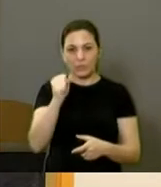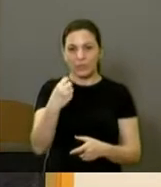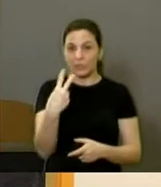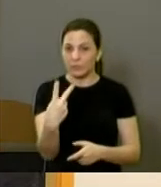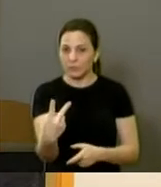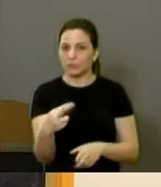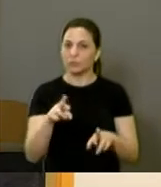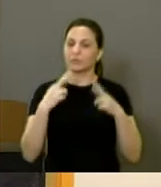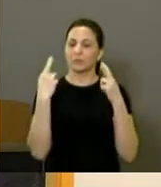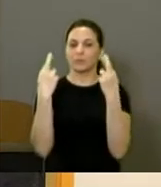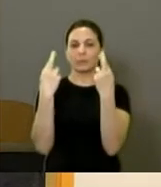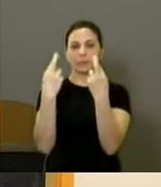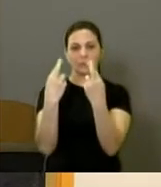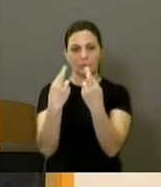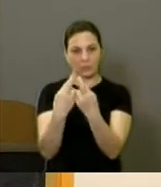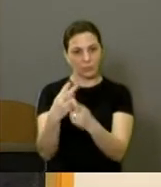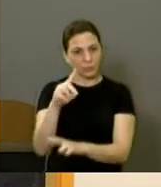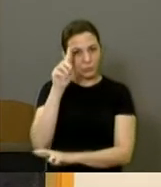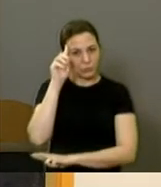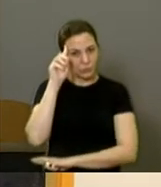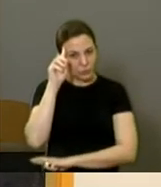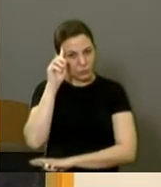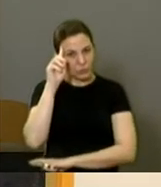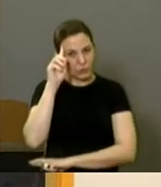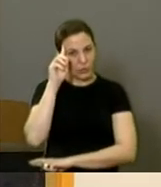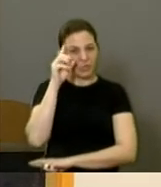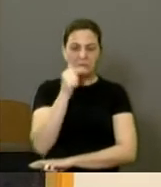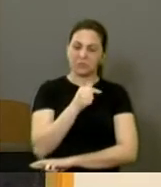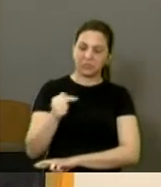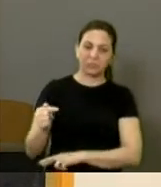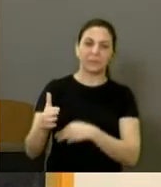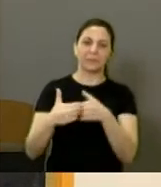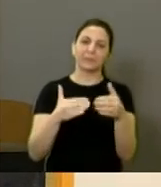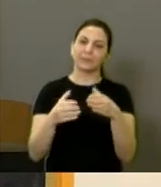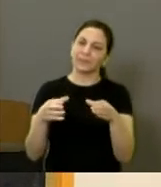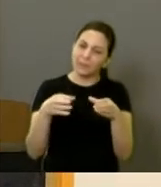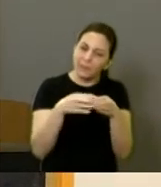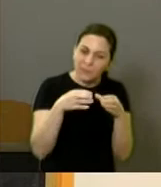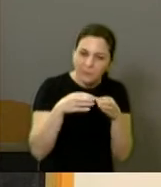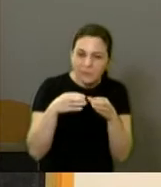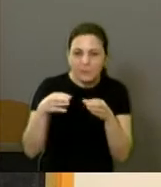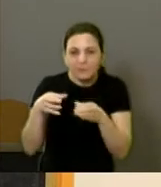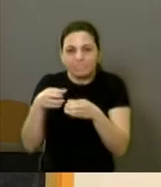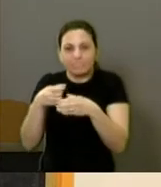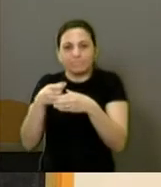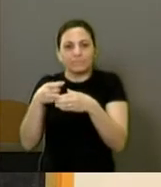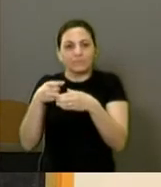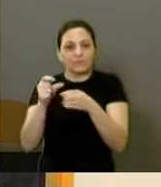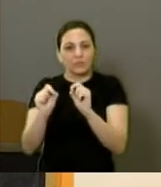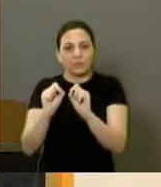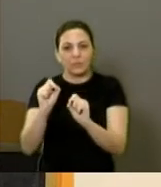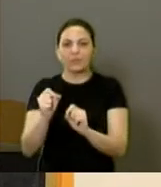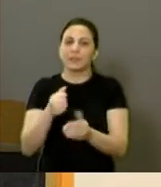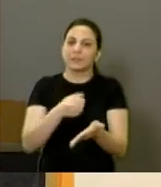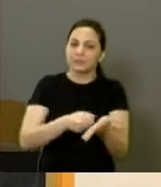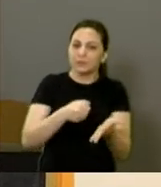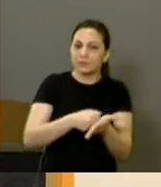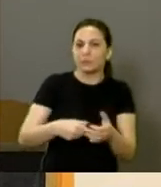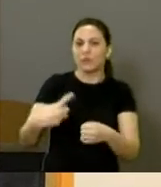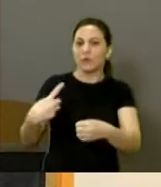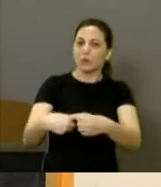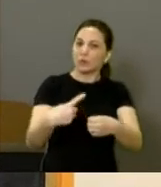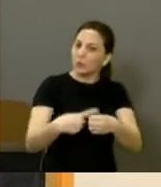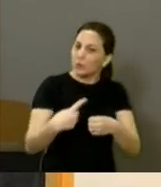nessa reunião, num dia de semana, à noite, assim, muito unidos em torno de lutar pela reivindicação do seu bairro,